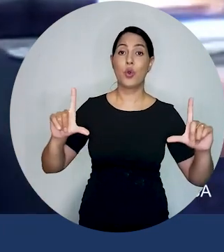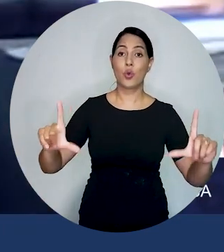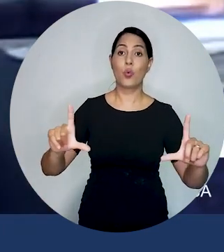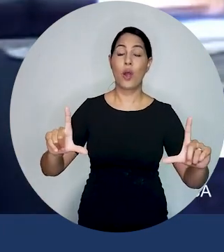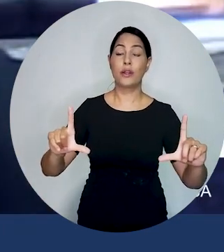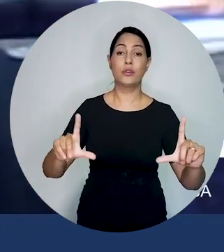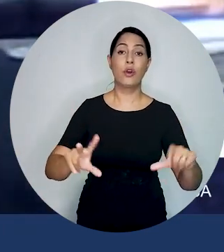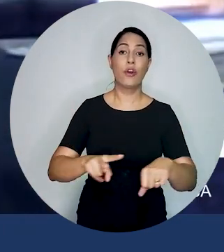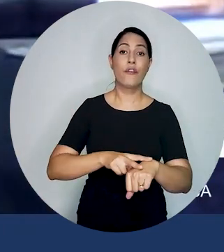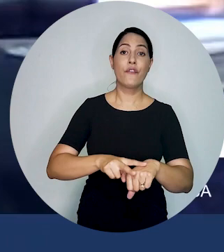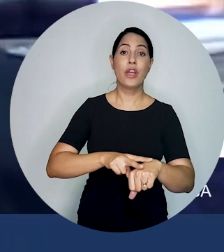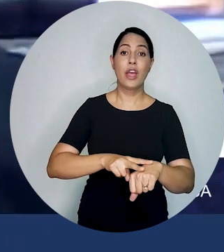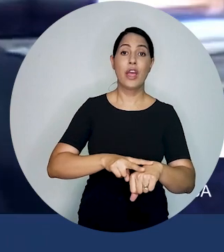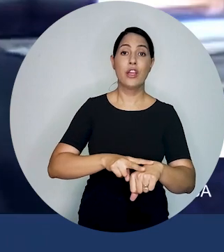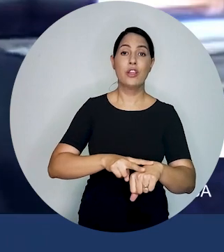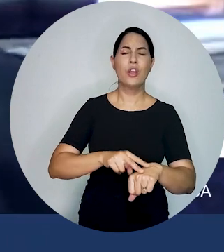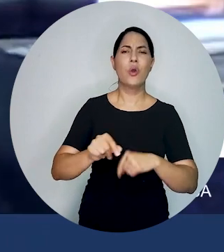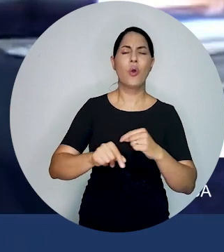gente chamava de quadro negro.